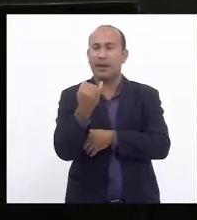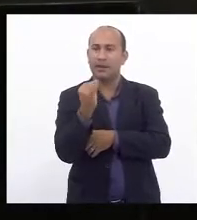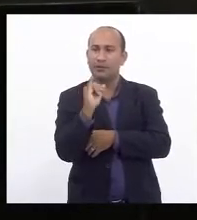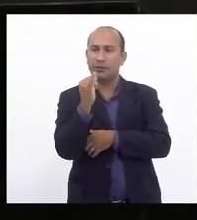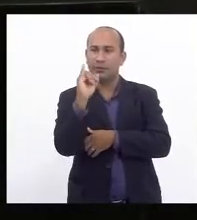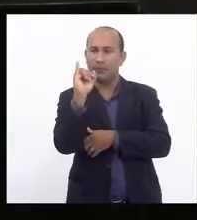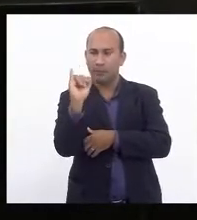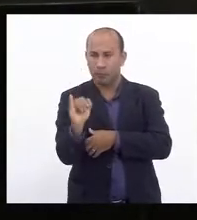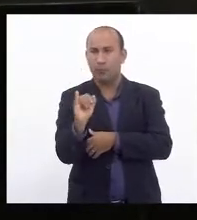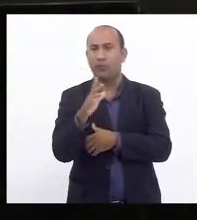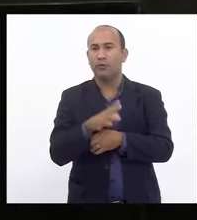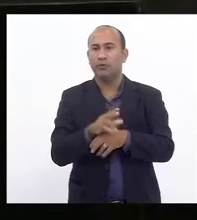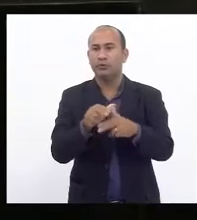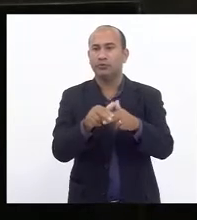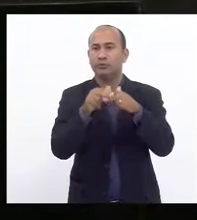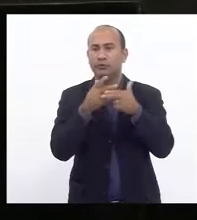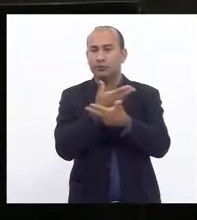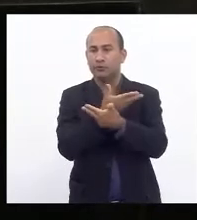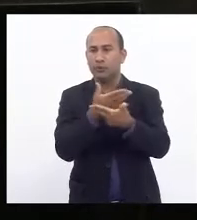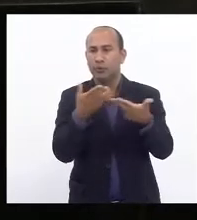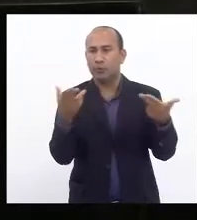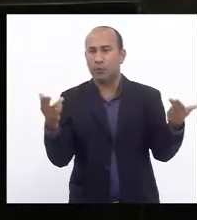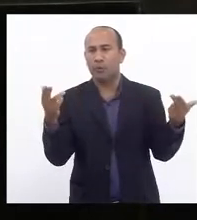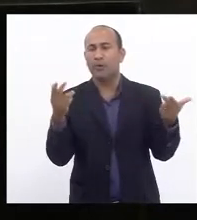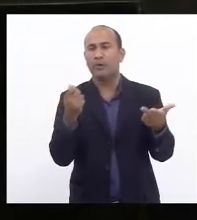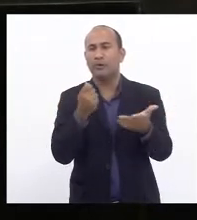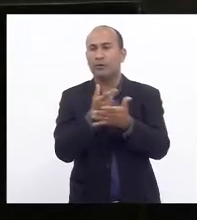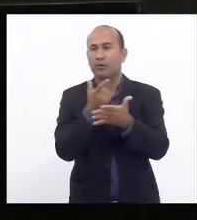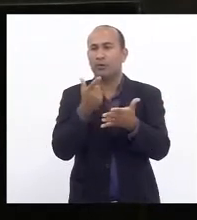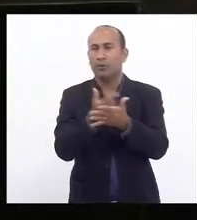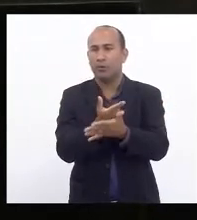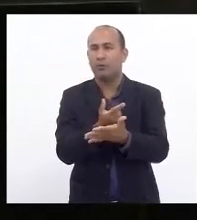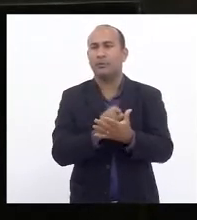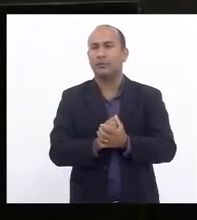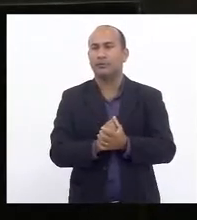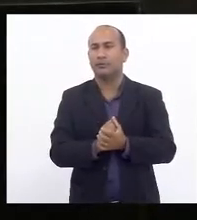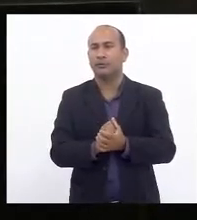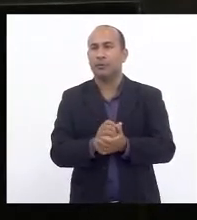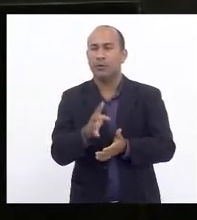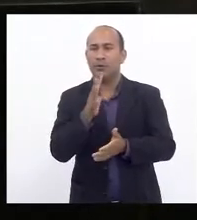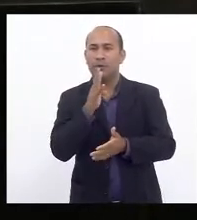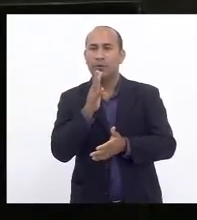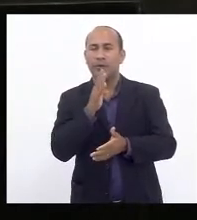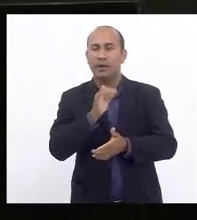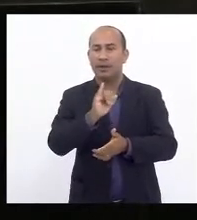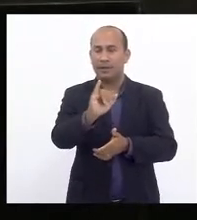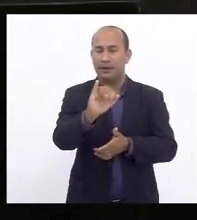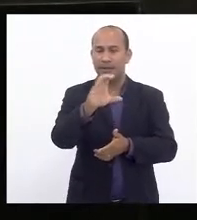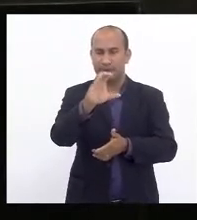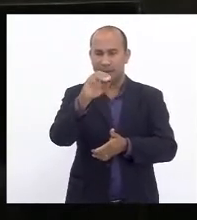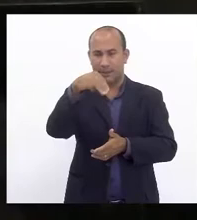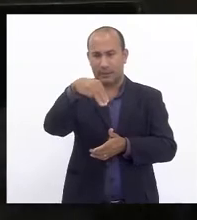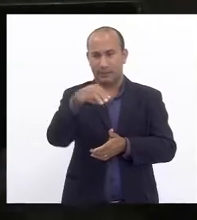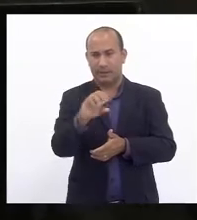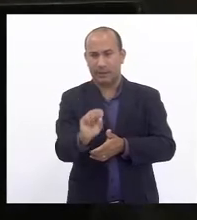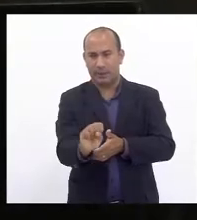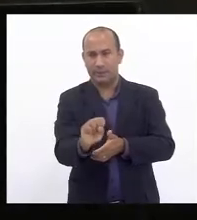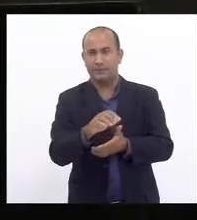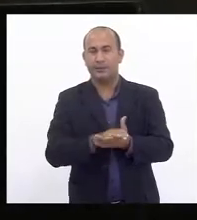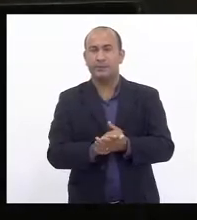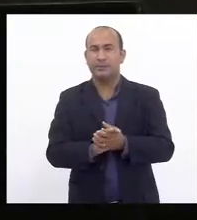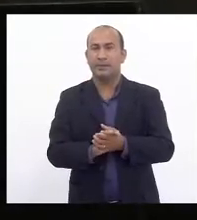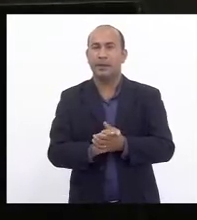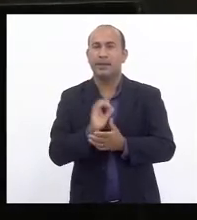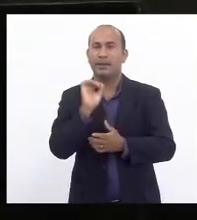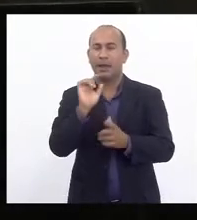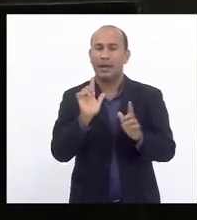sobre circulação de mercadoria e prestação de serviço, o conhecido ICMS, nas